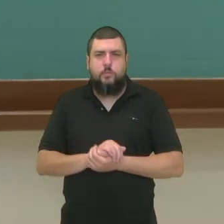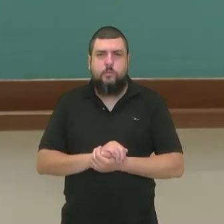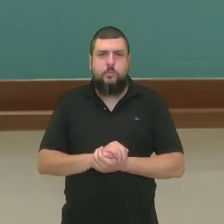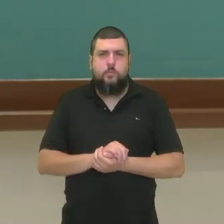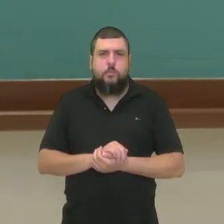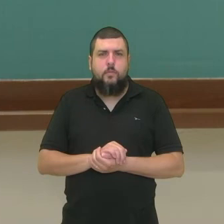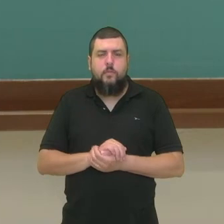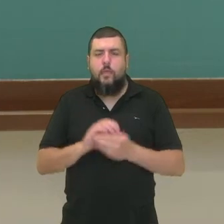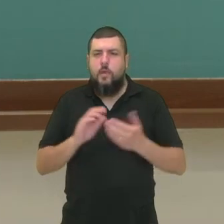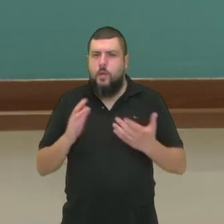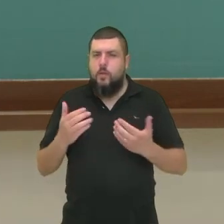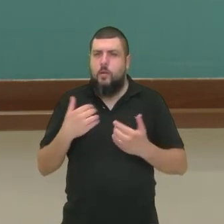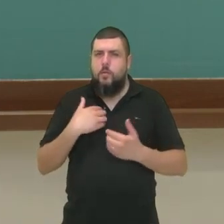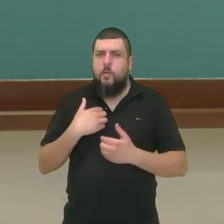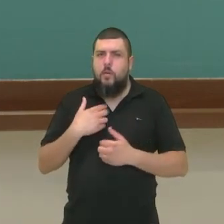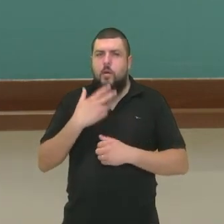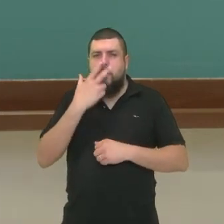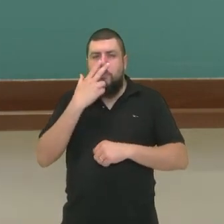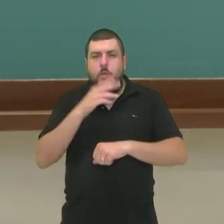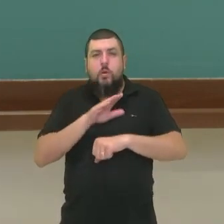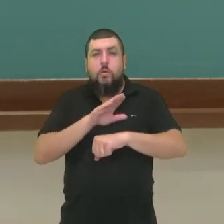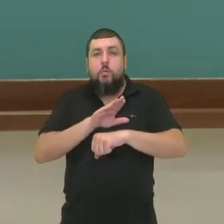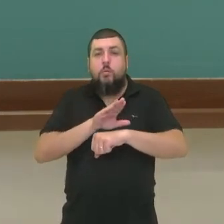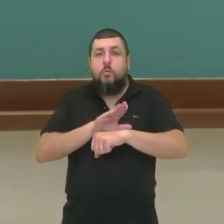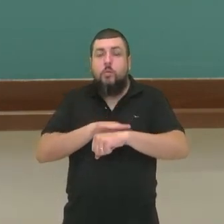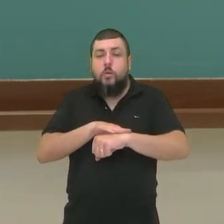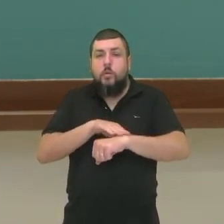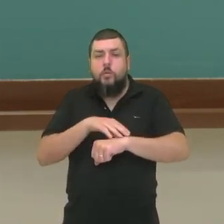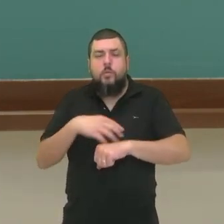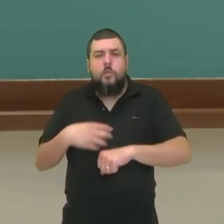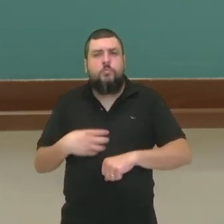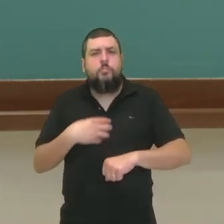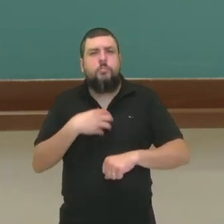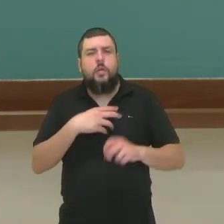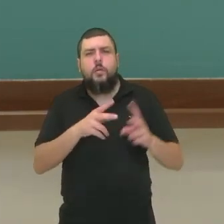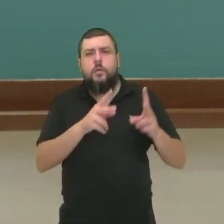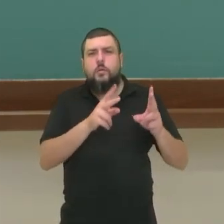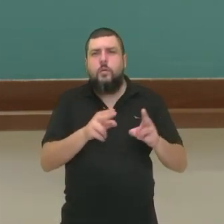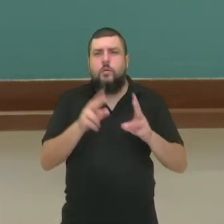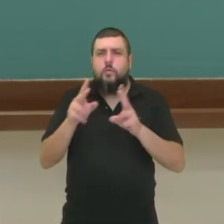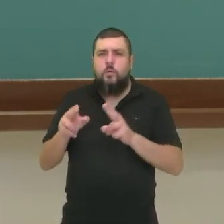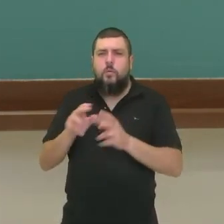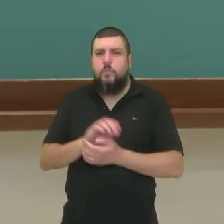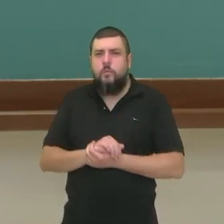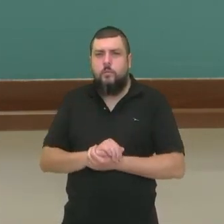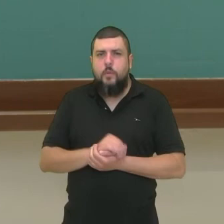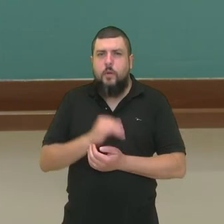com esse tempo de forma igual, né? Então, vai ser sempre, por exemplo, a marcação aqui, ó.